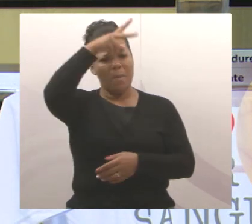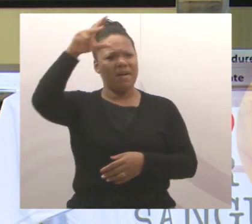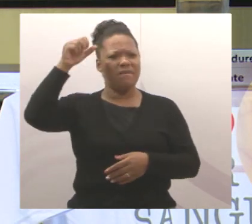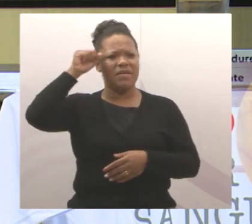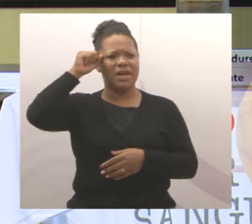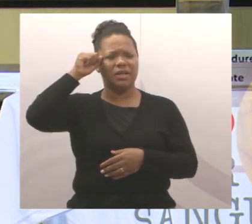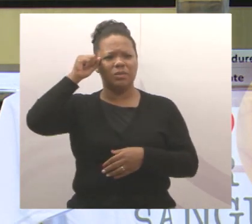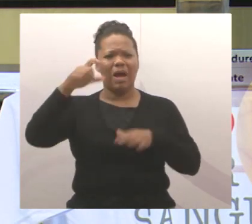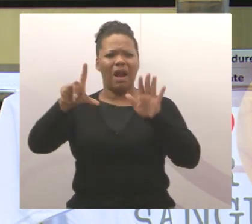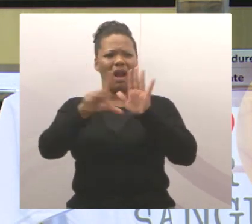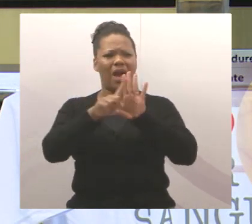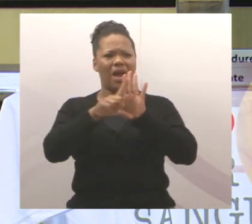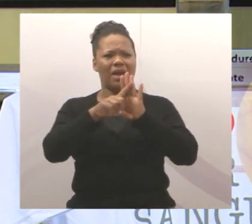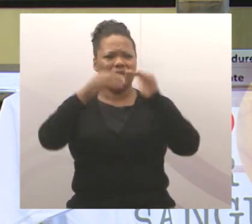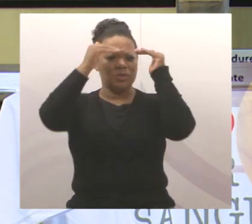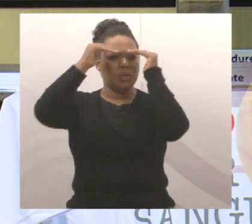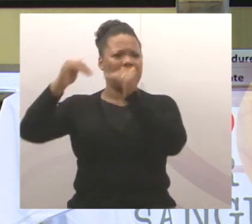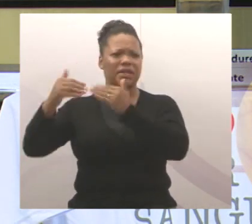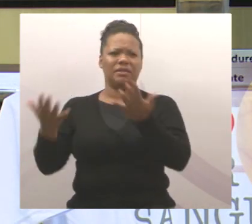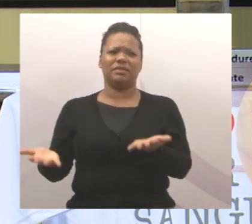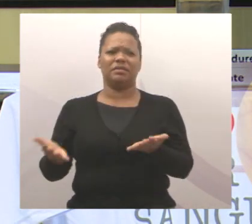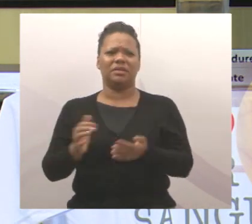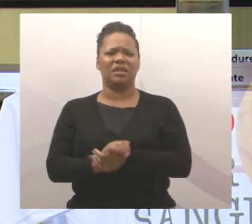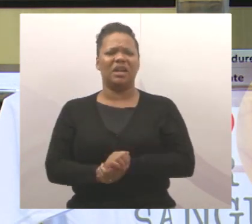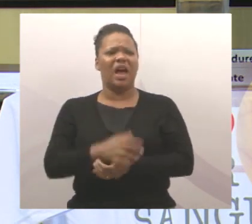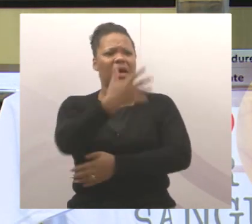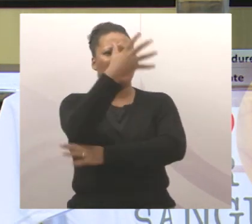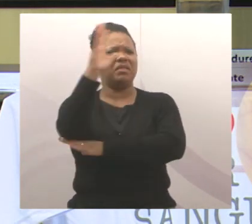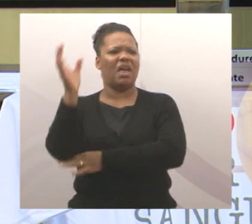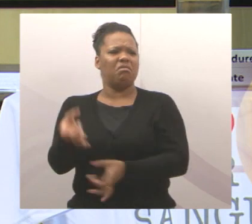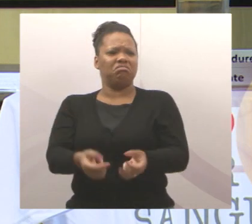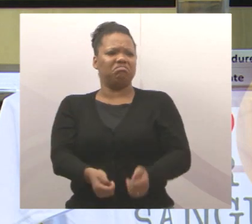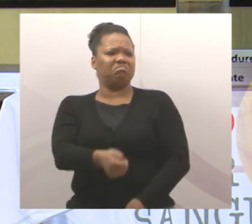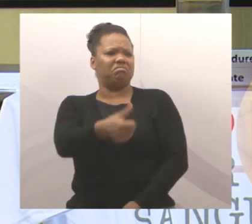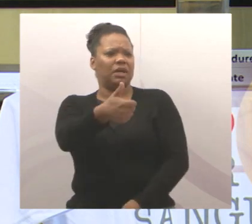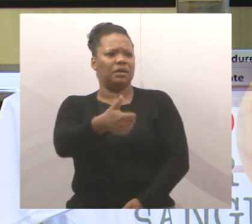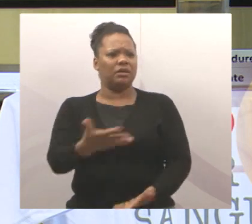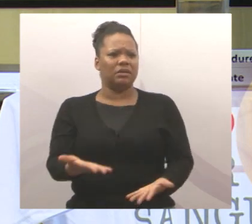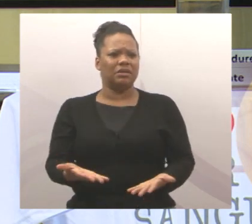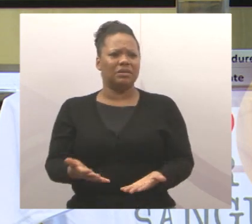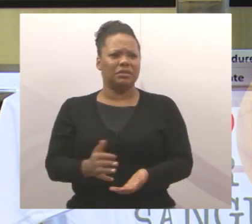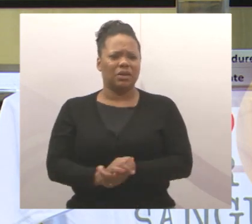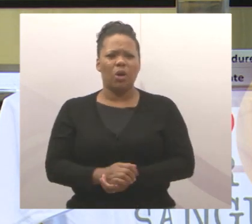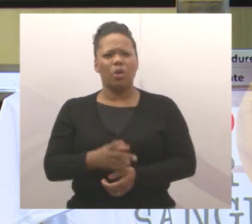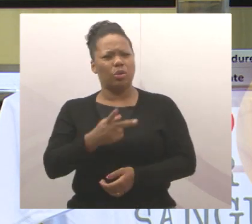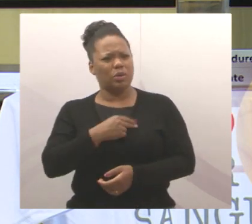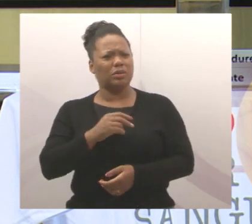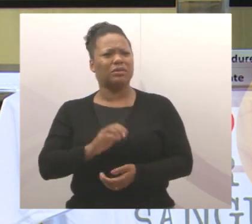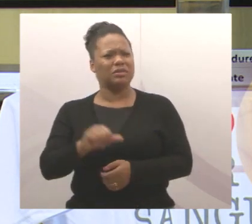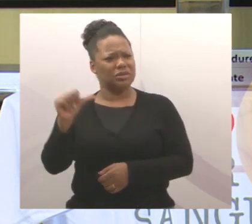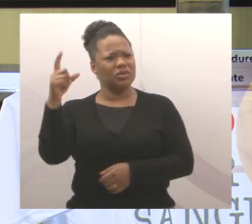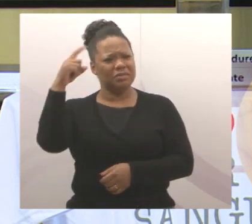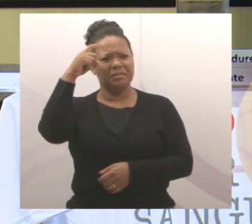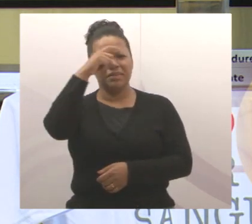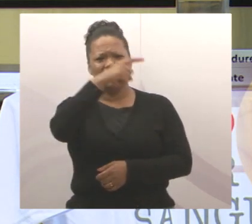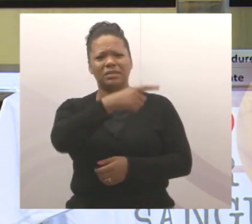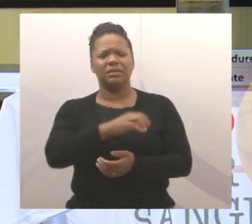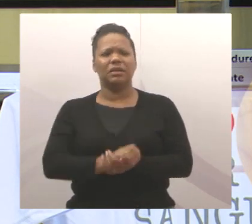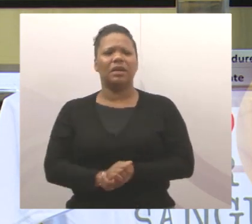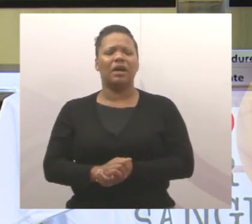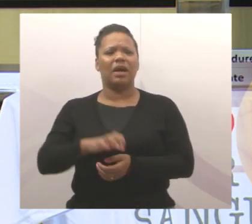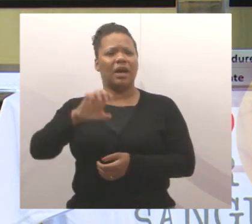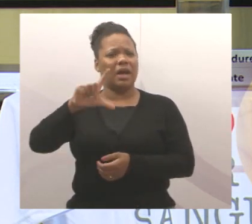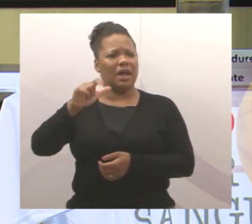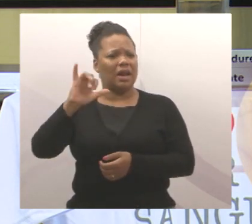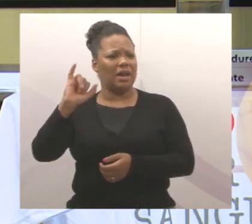no cumprimento da lei e o descaso com o meio ambiente, cujo momento passa por diversas dificuldades. Eli Lopes Meireles